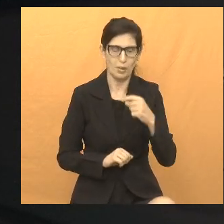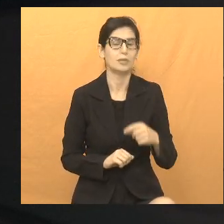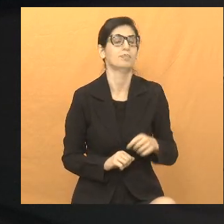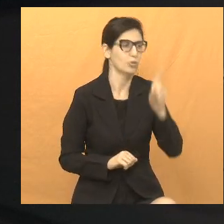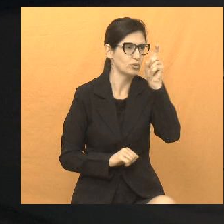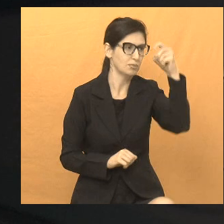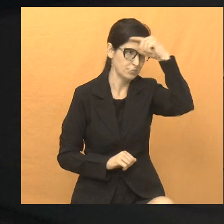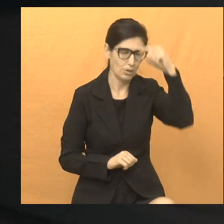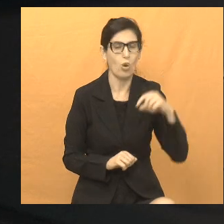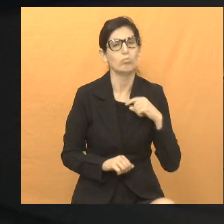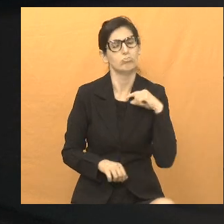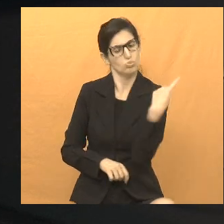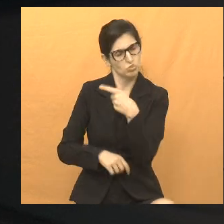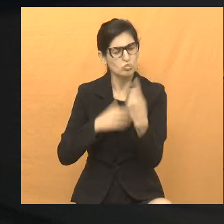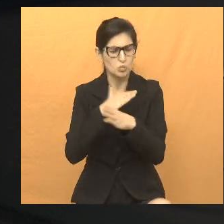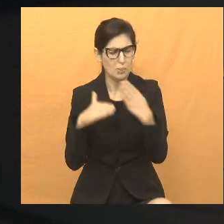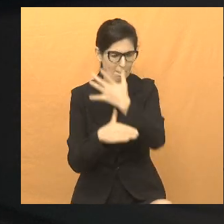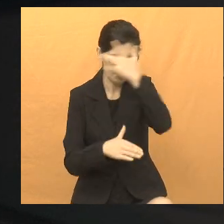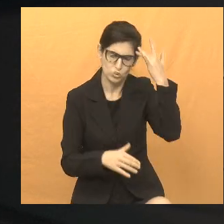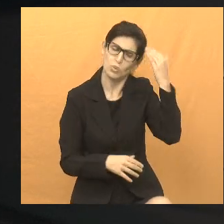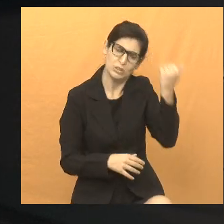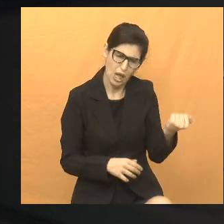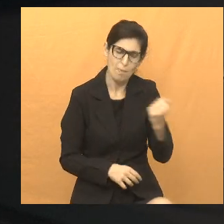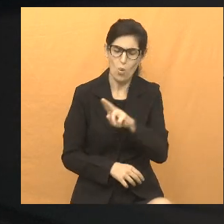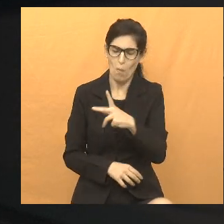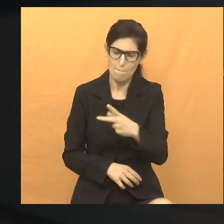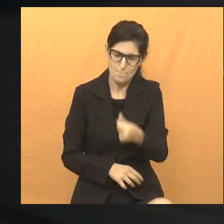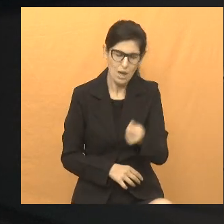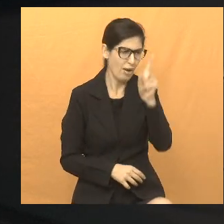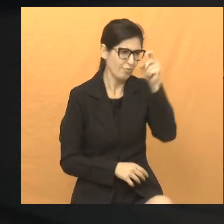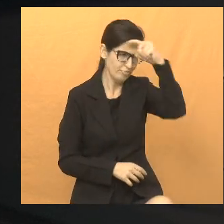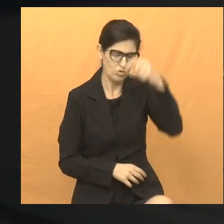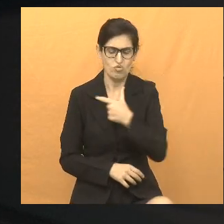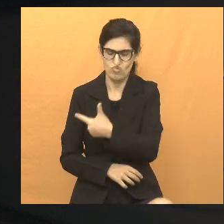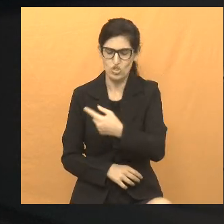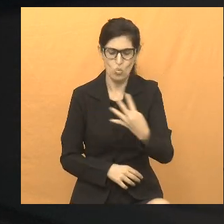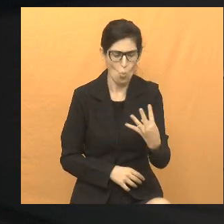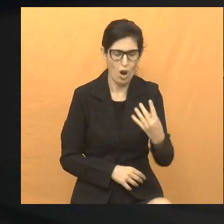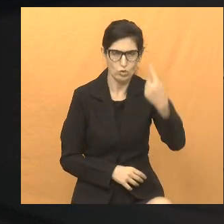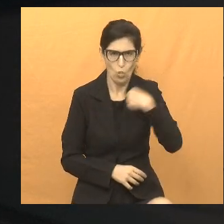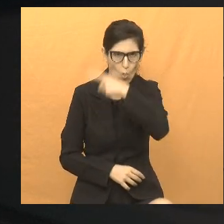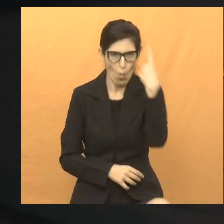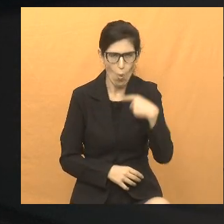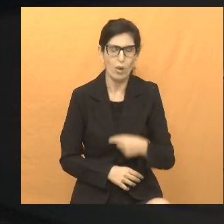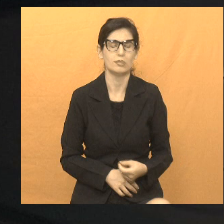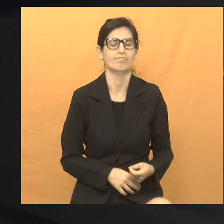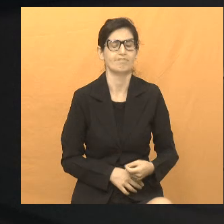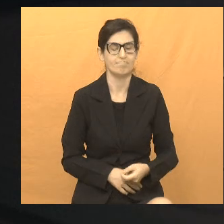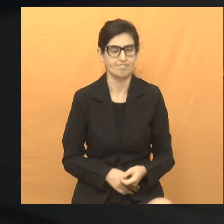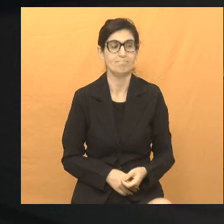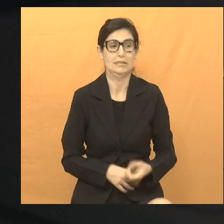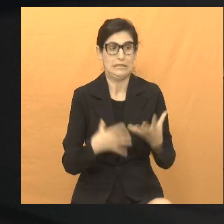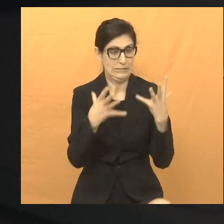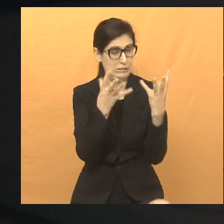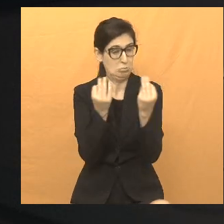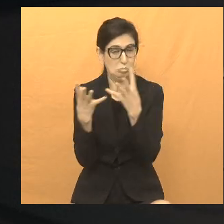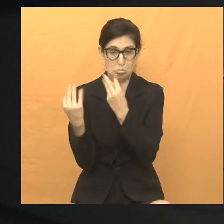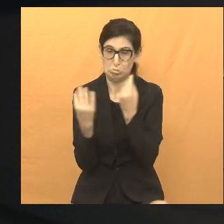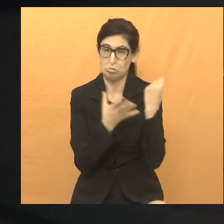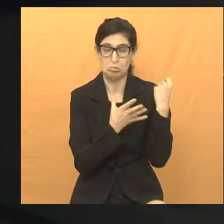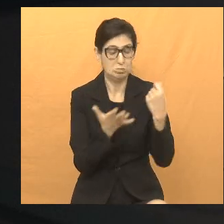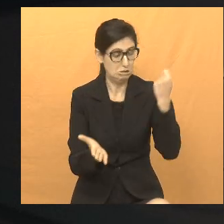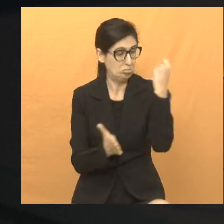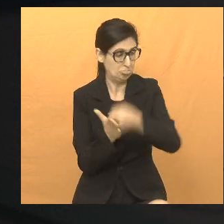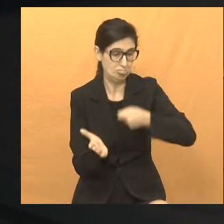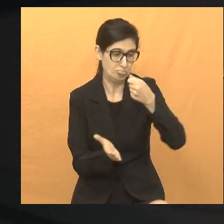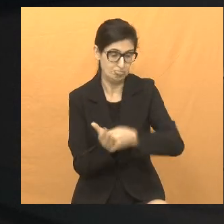casa, sabemos que a UPA 24 horas é uma cobrança constante, tá? Constantemente eles cobram a